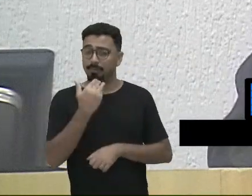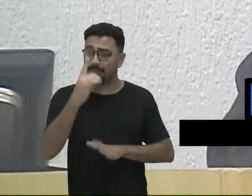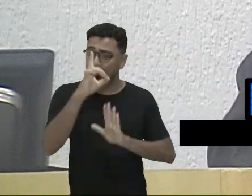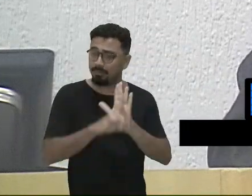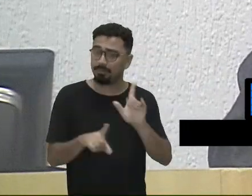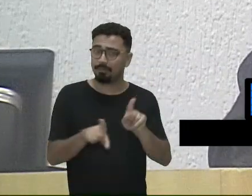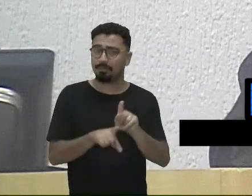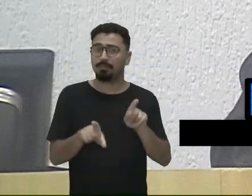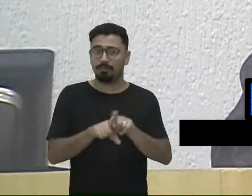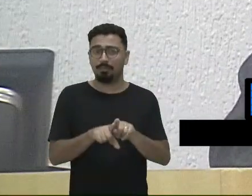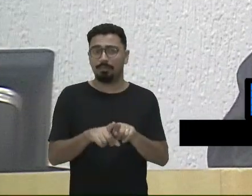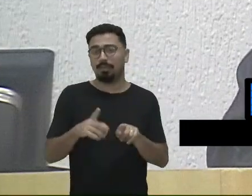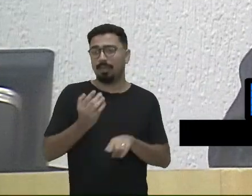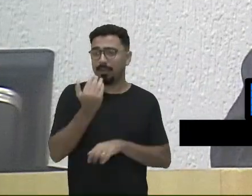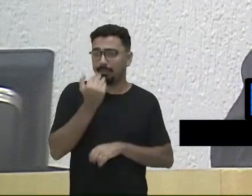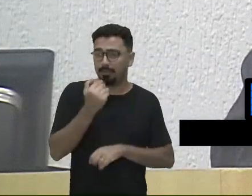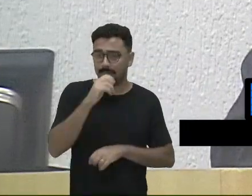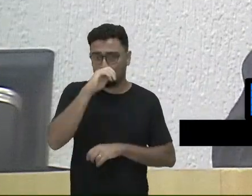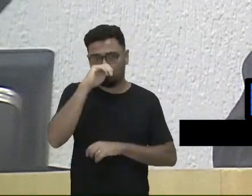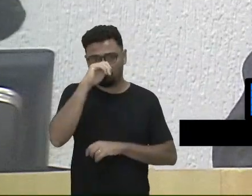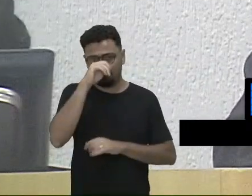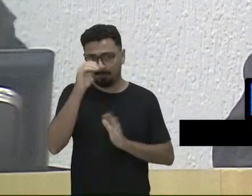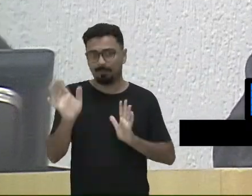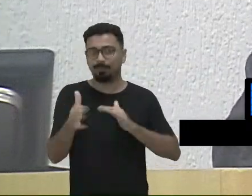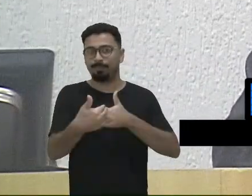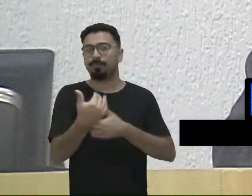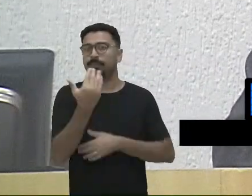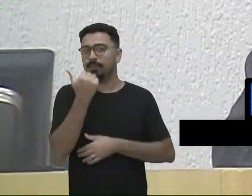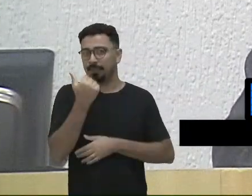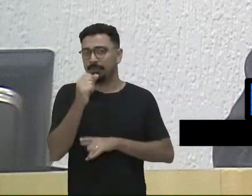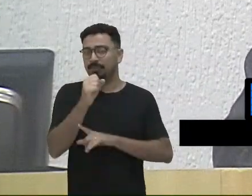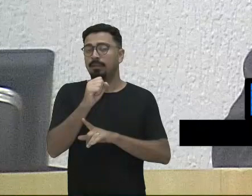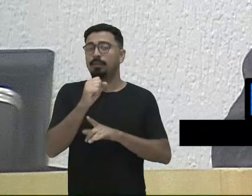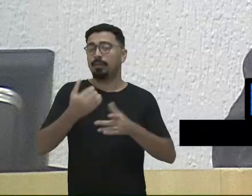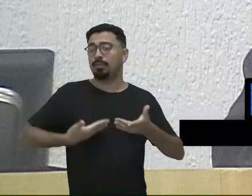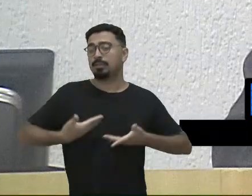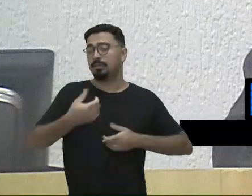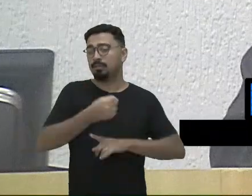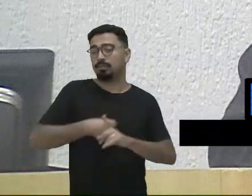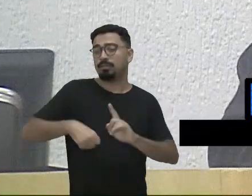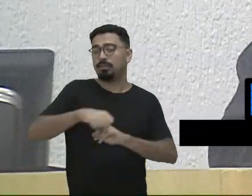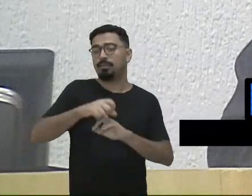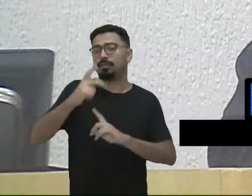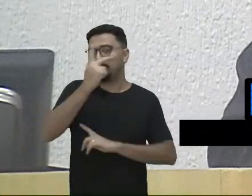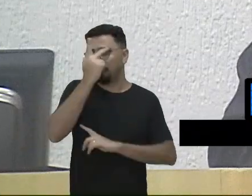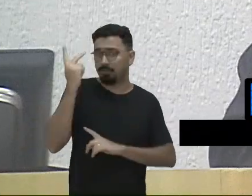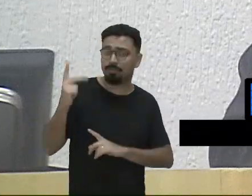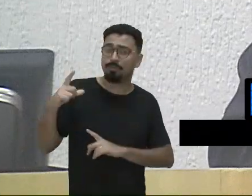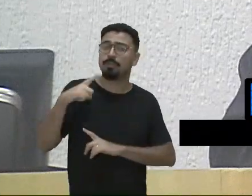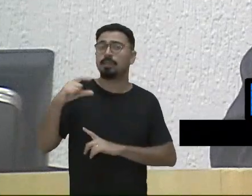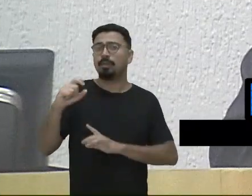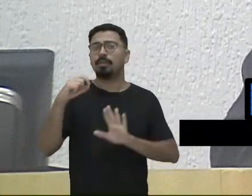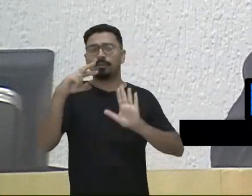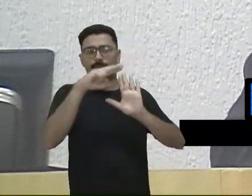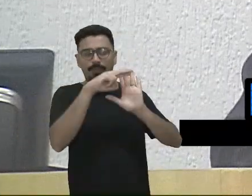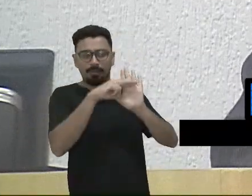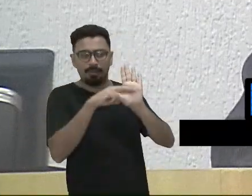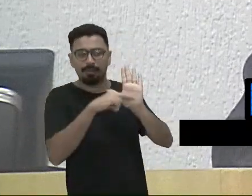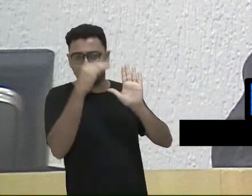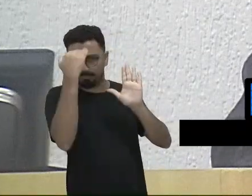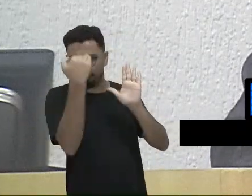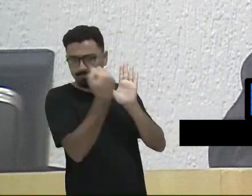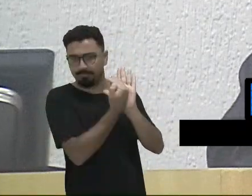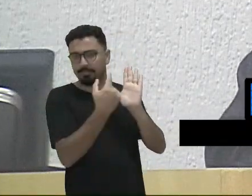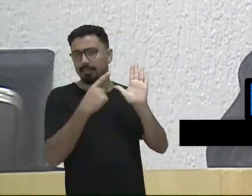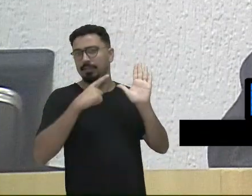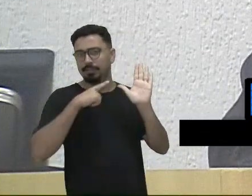à alimentação, à cesta básica pelo serviço social. Pessoas que cumpriam as métricas,